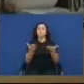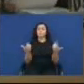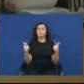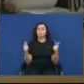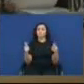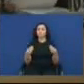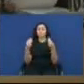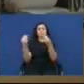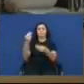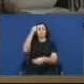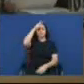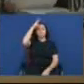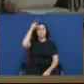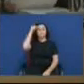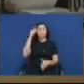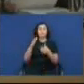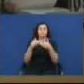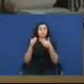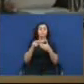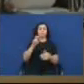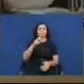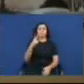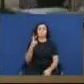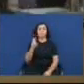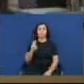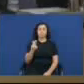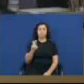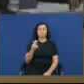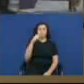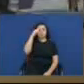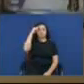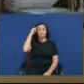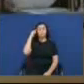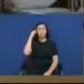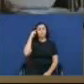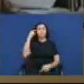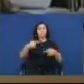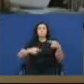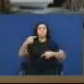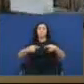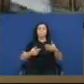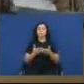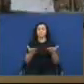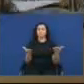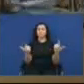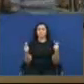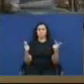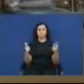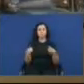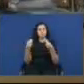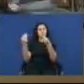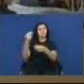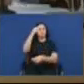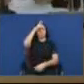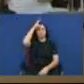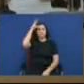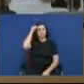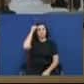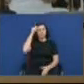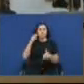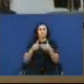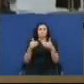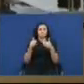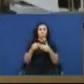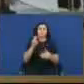Não havendo, ao executivo. Requerimento 525, vereador Dr. Júlio. Em discussão. Não havendo, ao executivo.